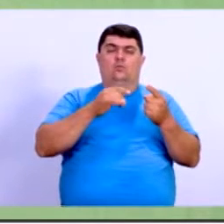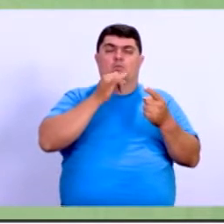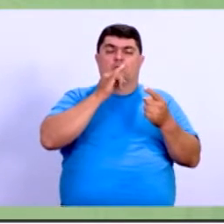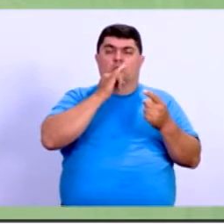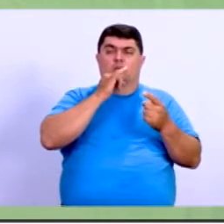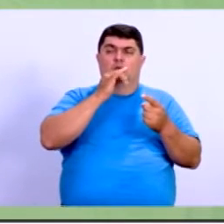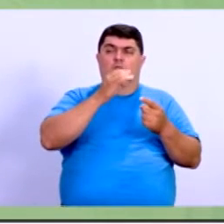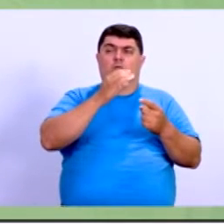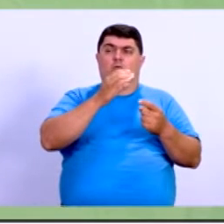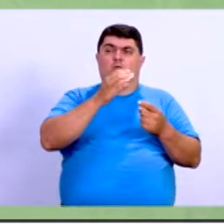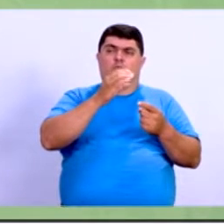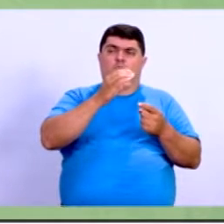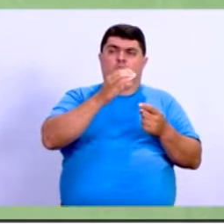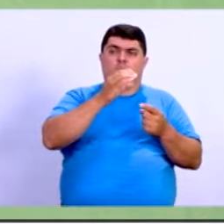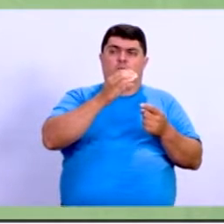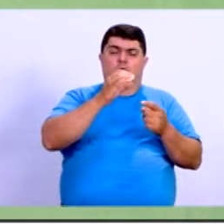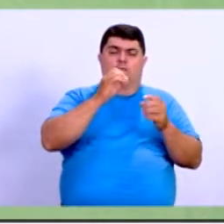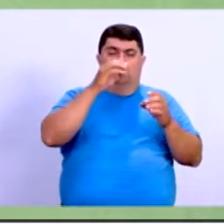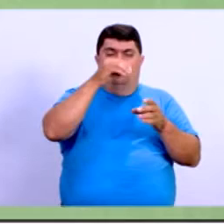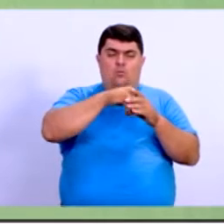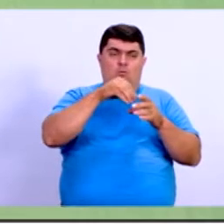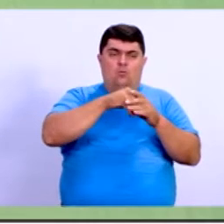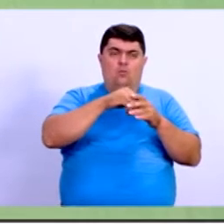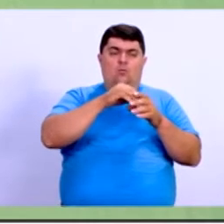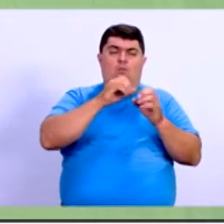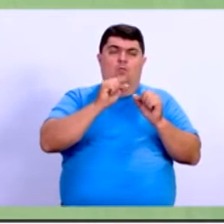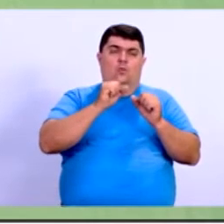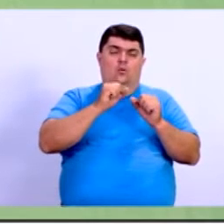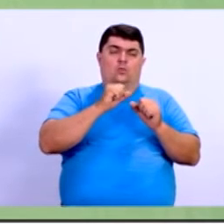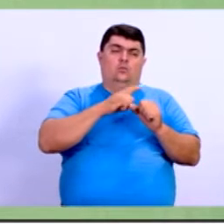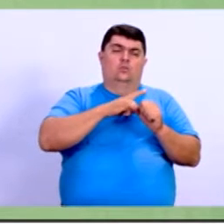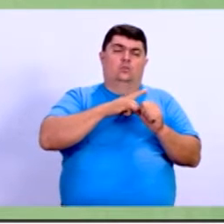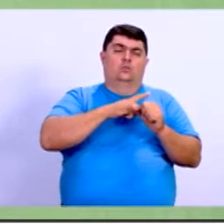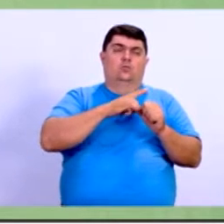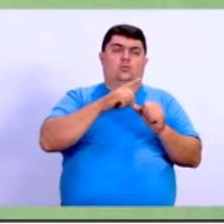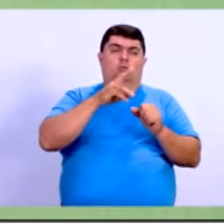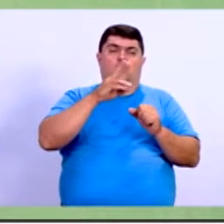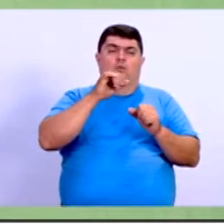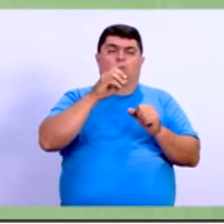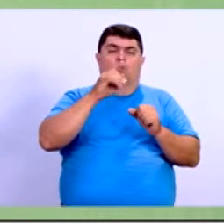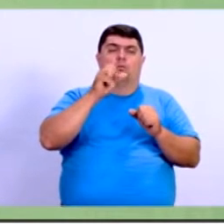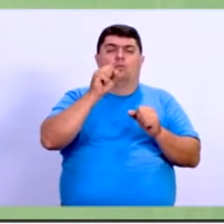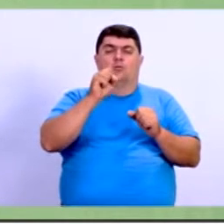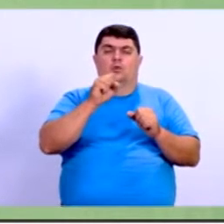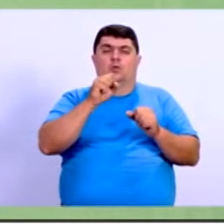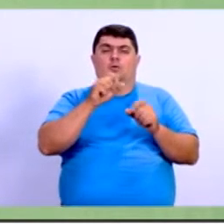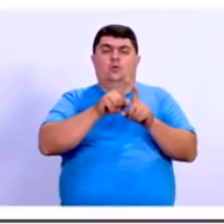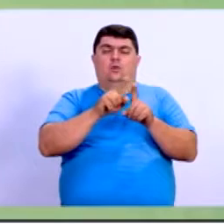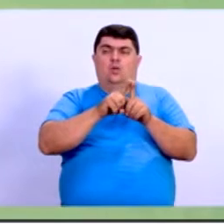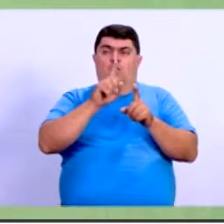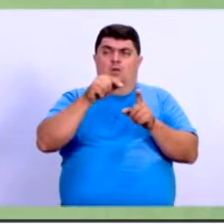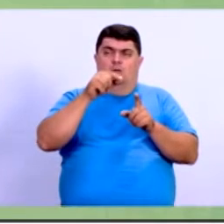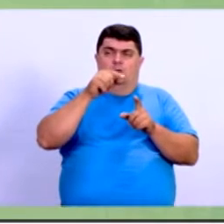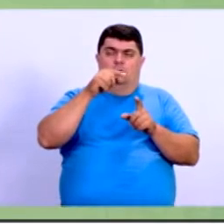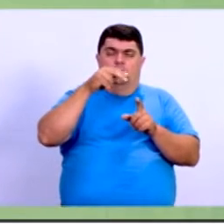N produtos, um produto pode estar em N vendas. Então, a cardinalidade é N para N.